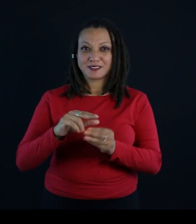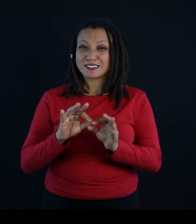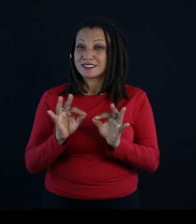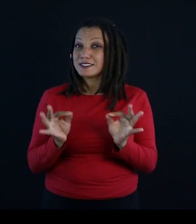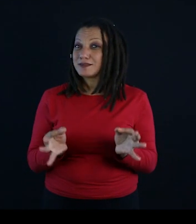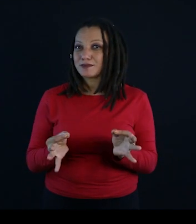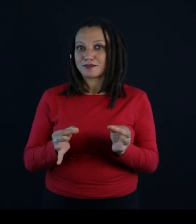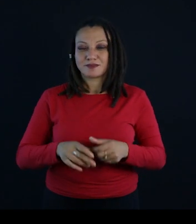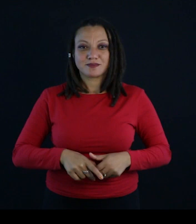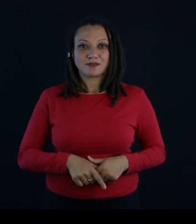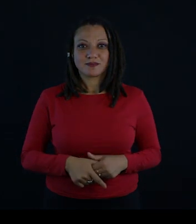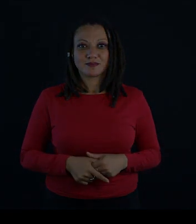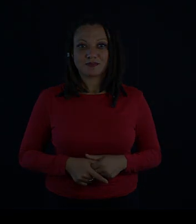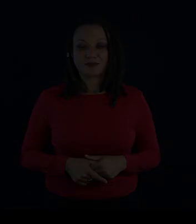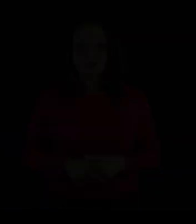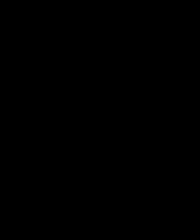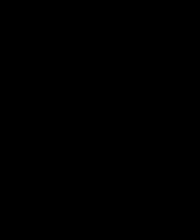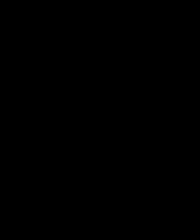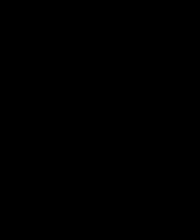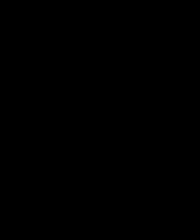recortar.